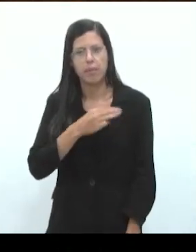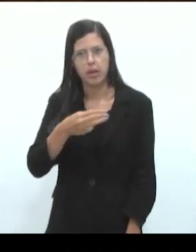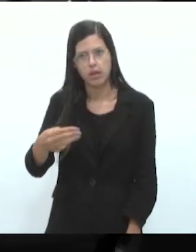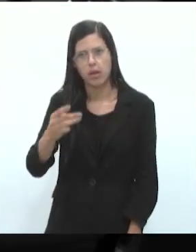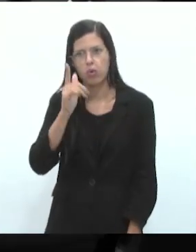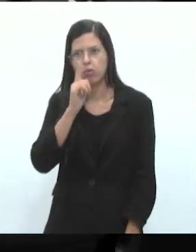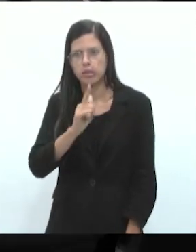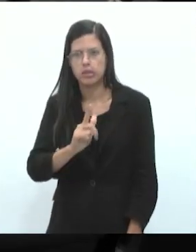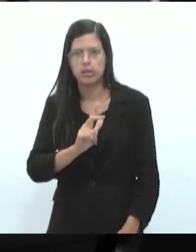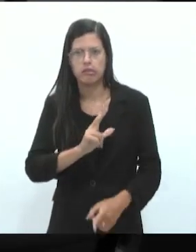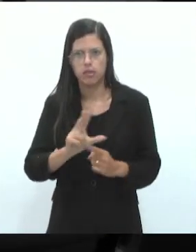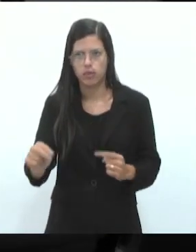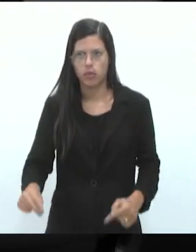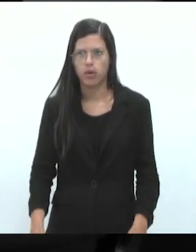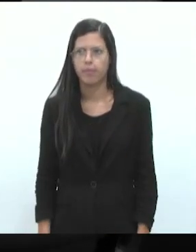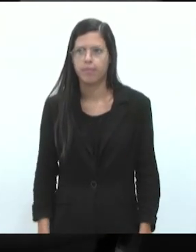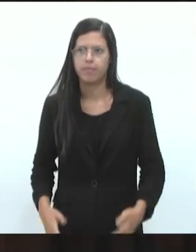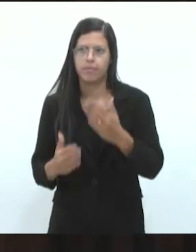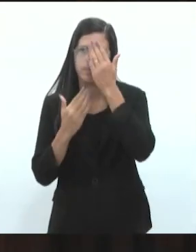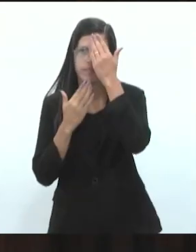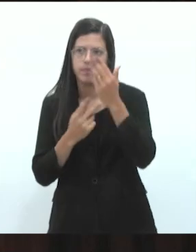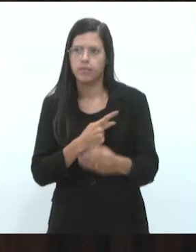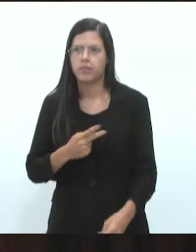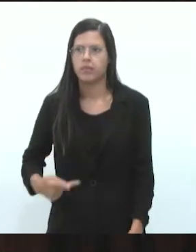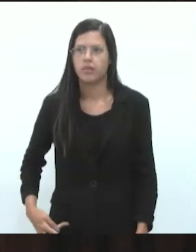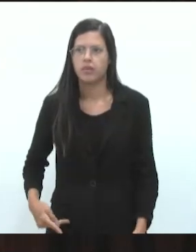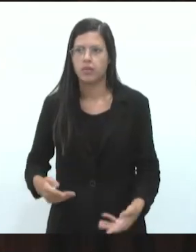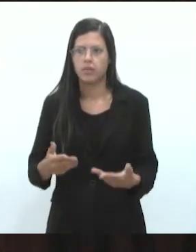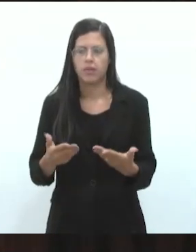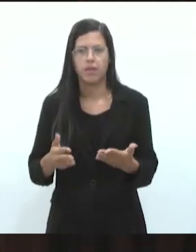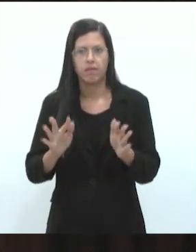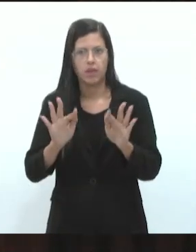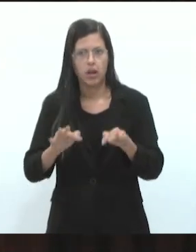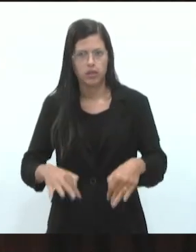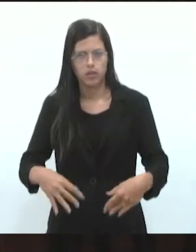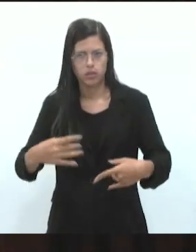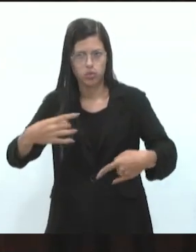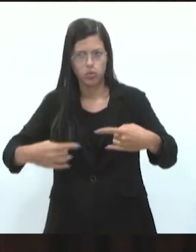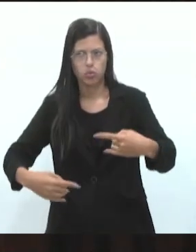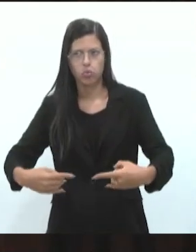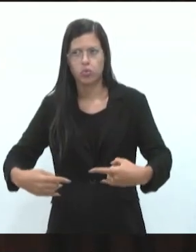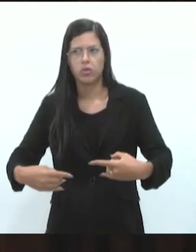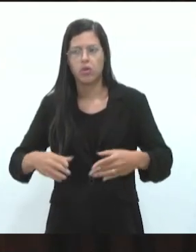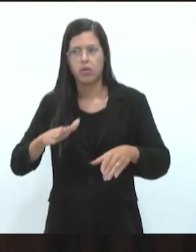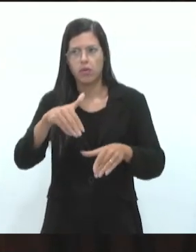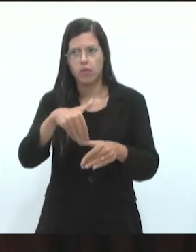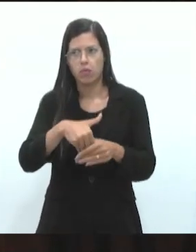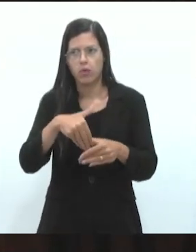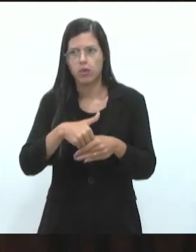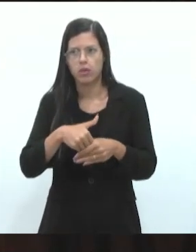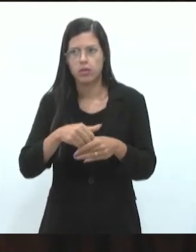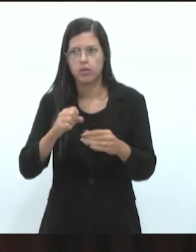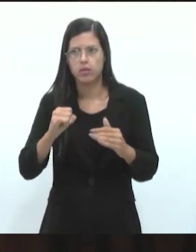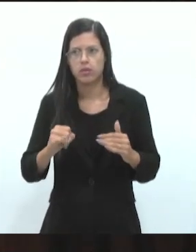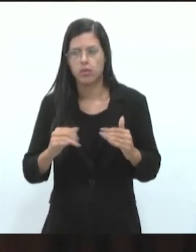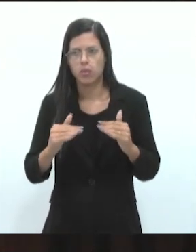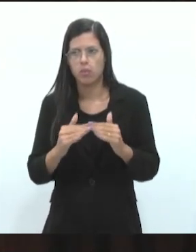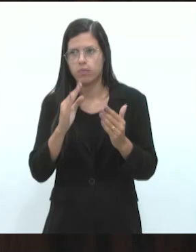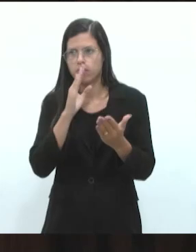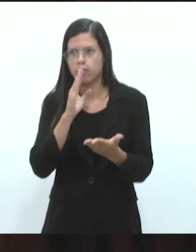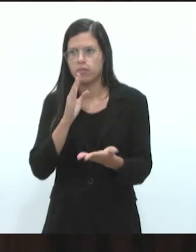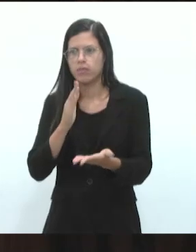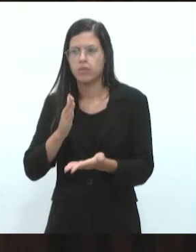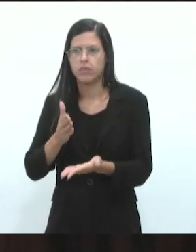presidente. Não havendo mais quem queira discutir, encerrada a discussão, em votação. Senhores que